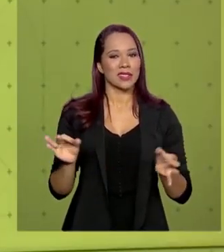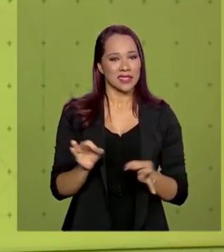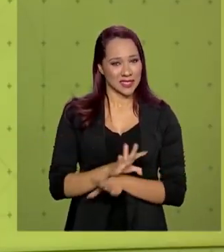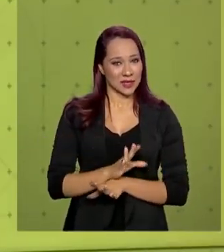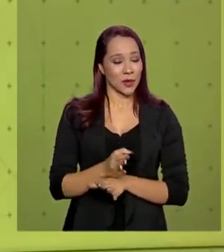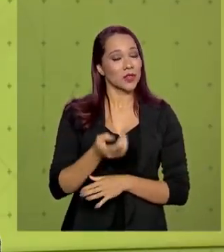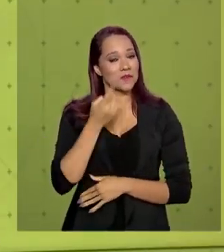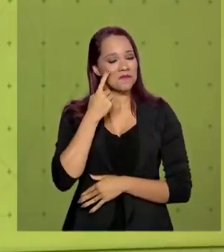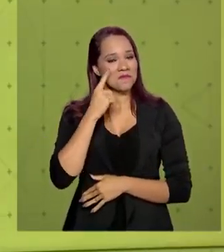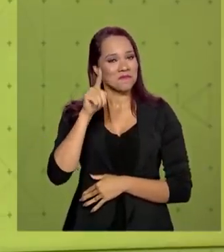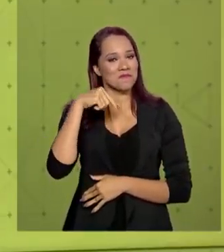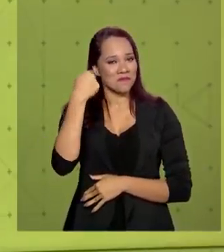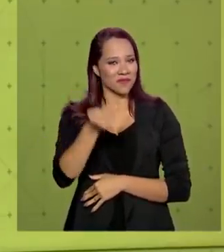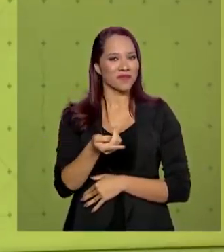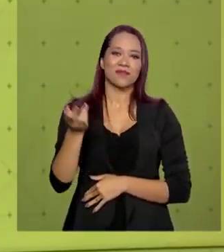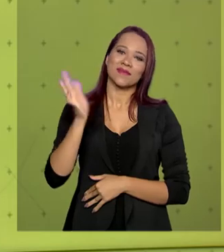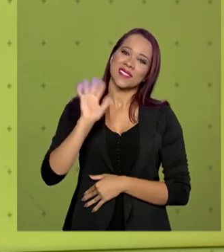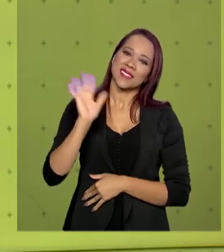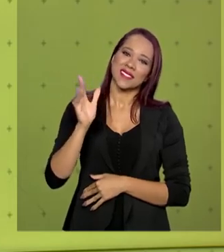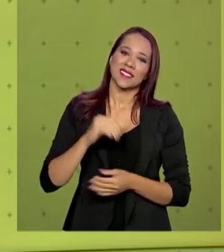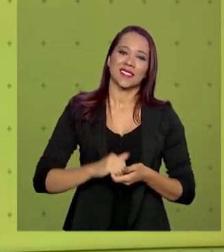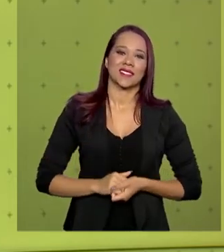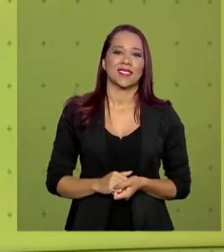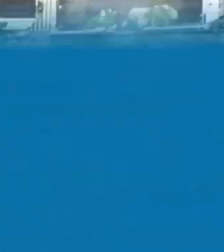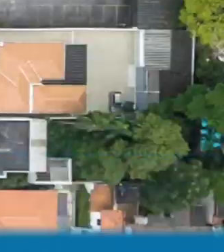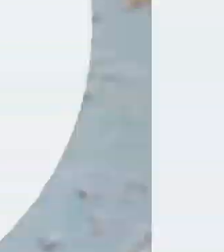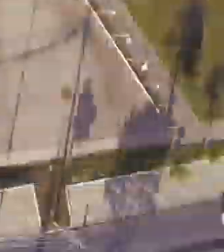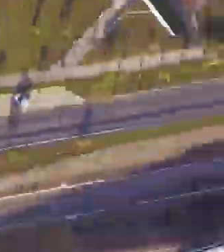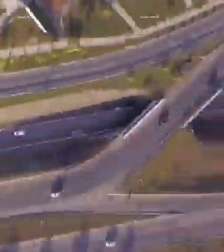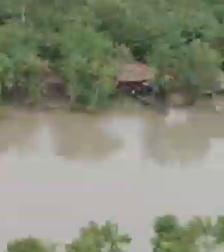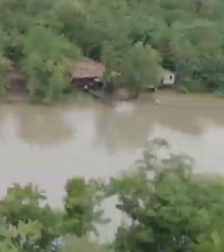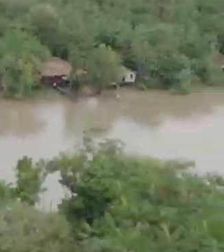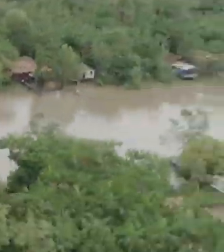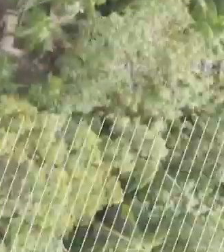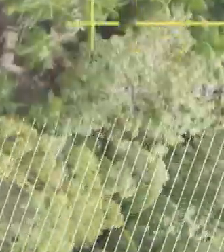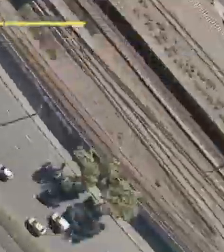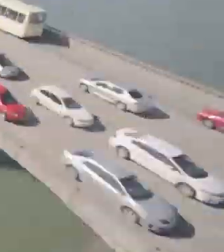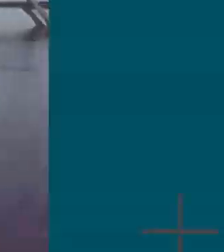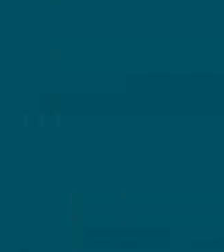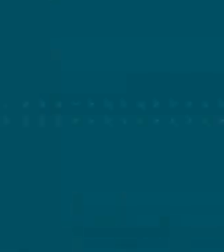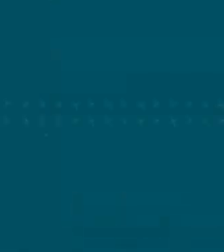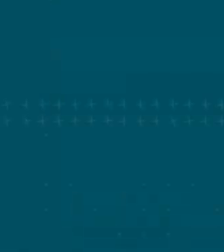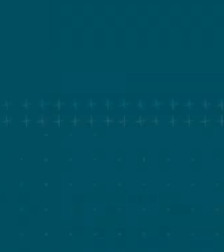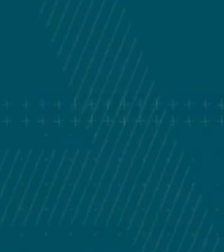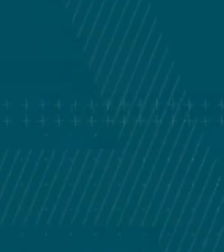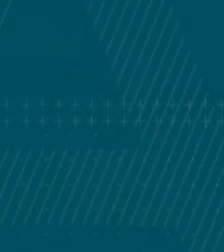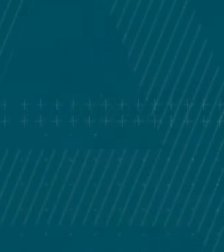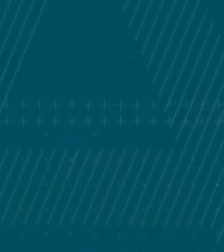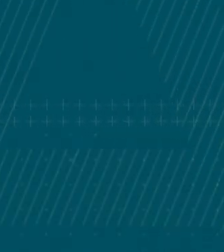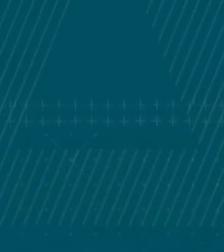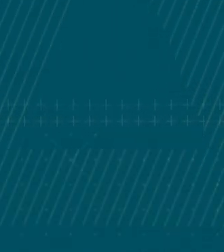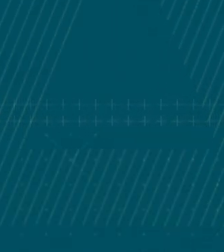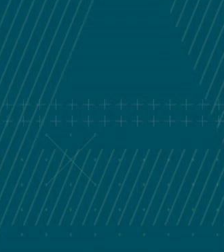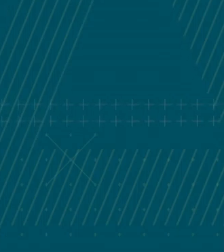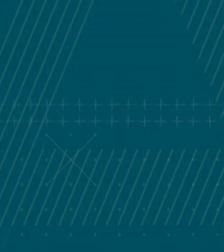gente fica por aqui nos vemos na próxima edição até lá e aí